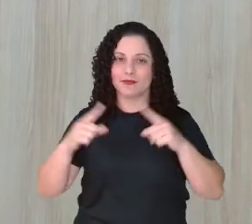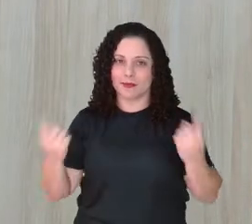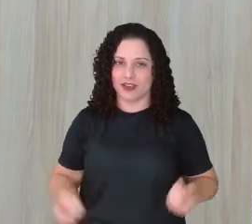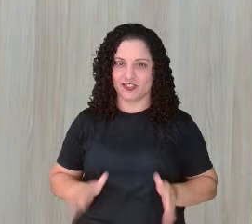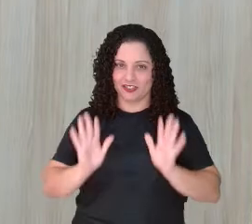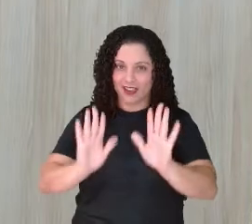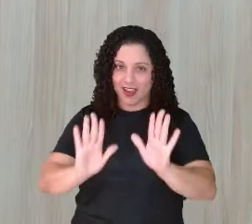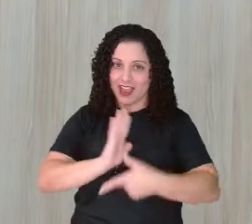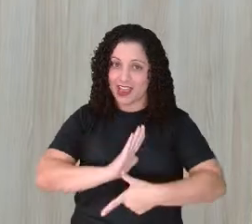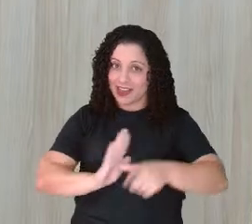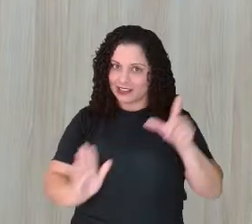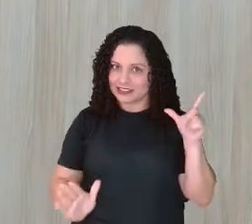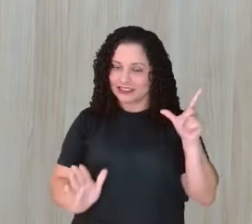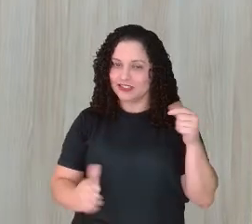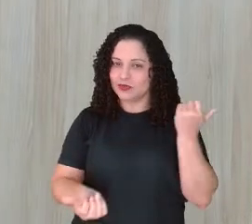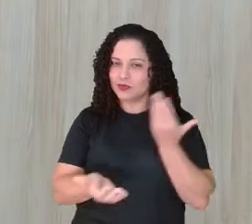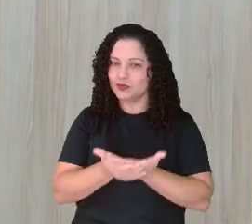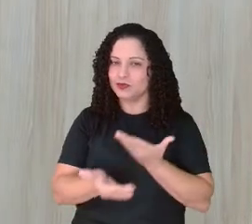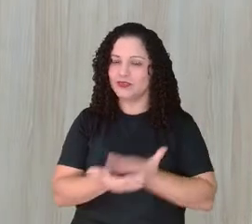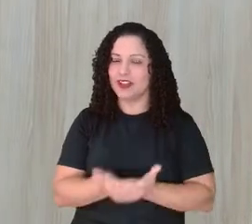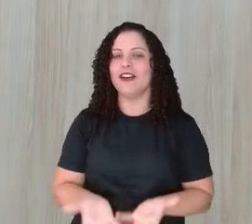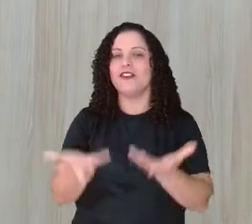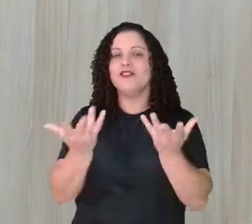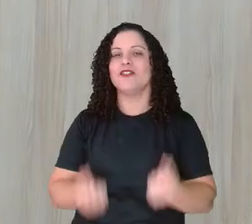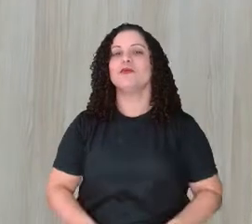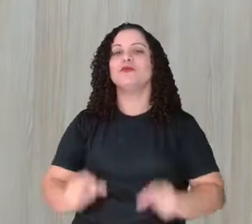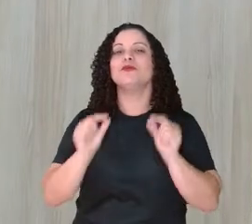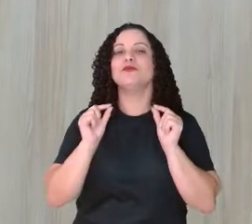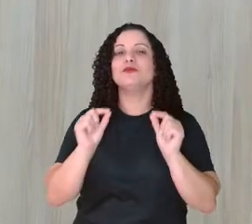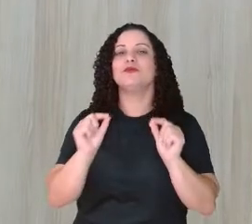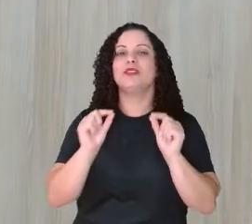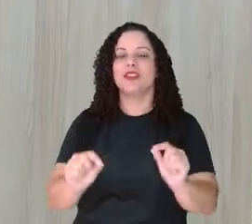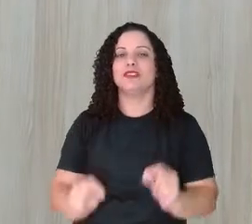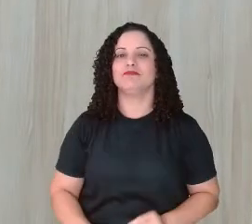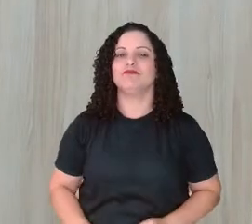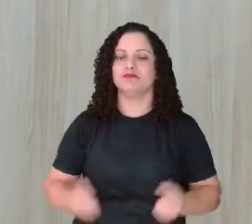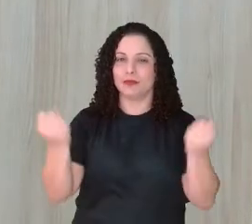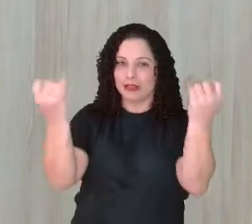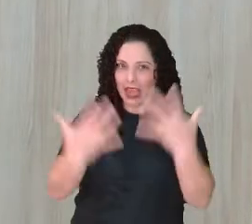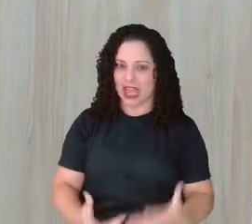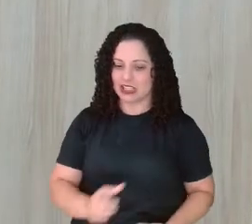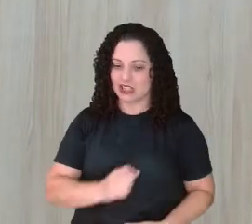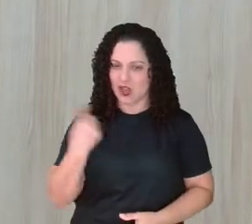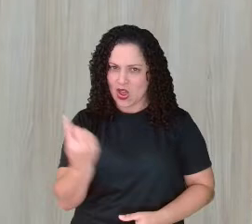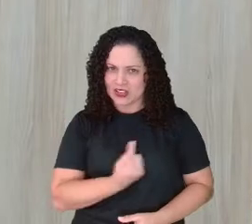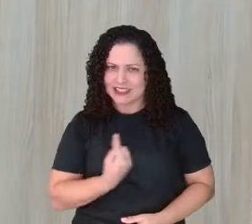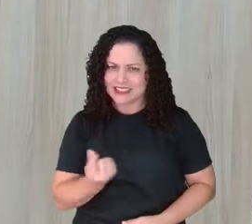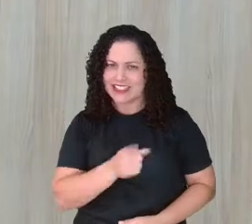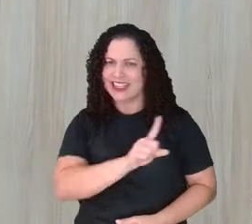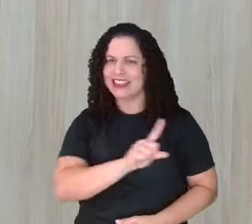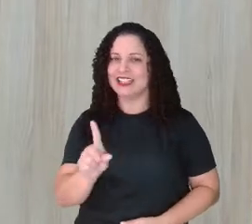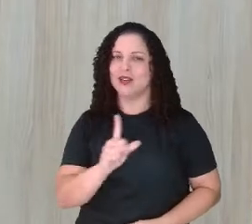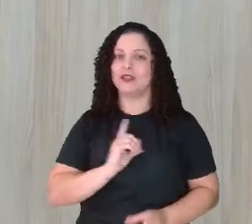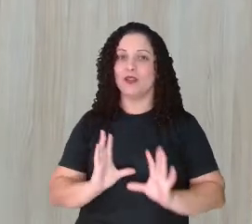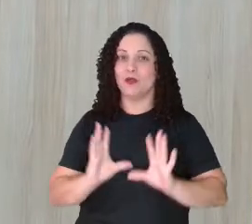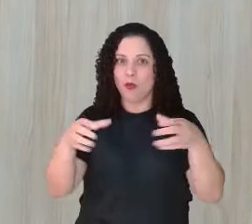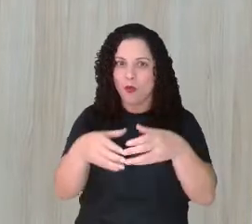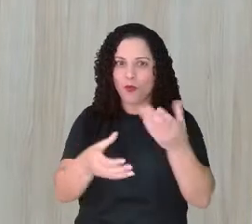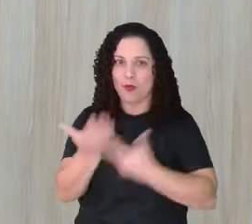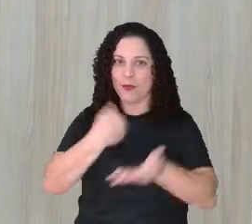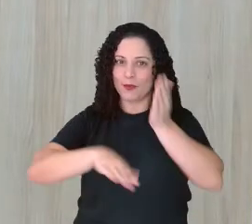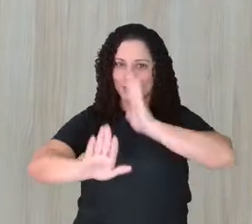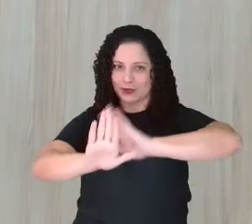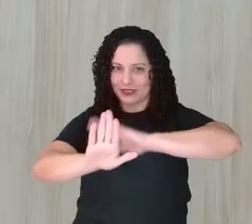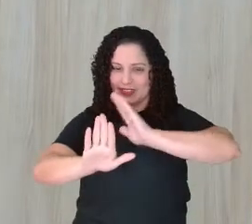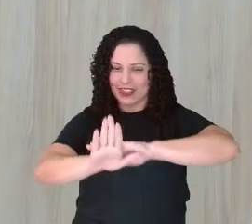de começarmos a refletir sobre isso, quero dizer a vocês que eu não estou sozinha. Teve toda uma produção aqui, ó, da Lila,